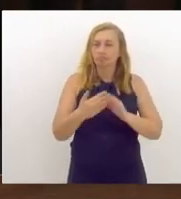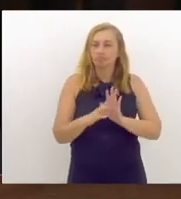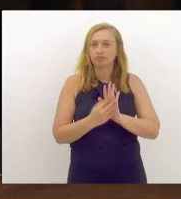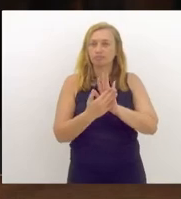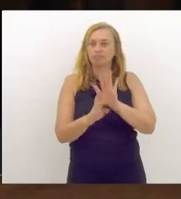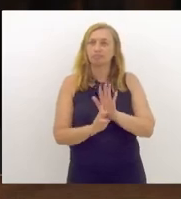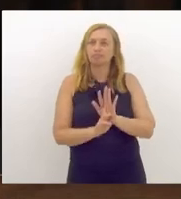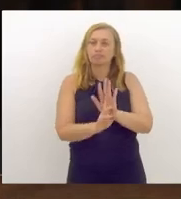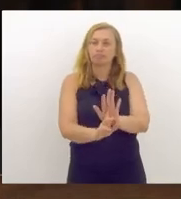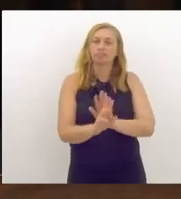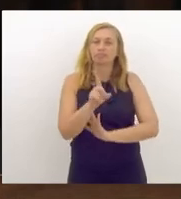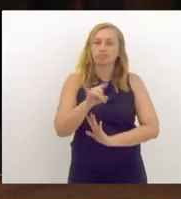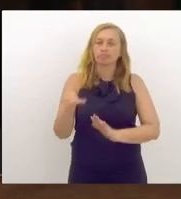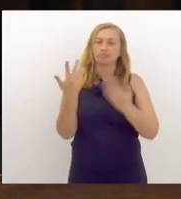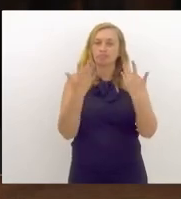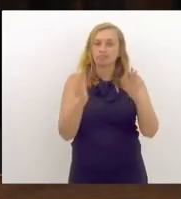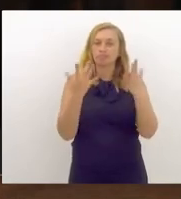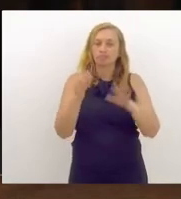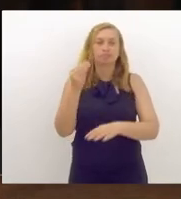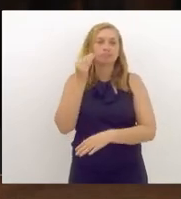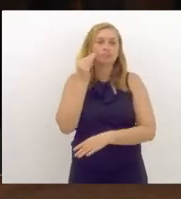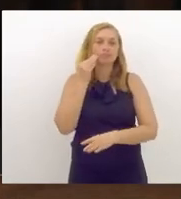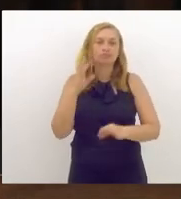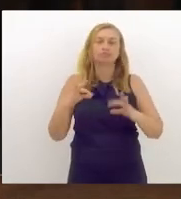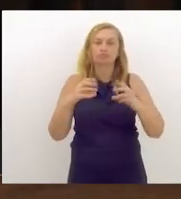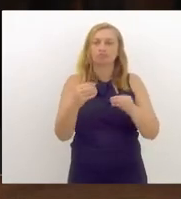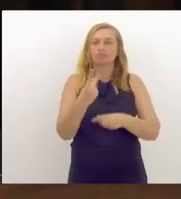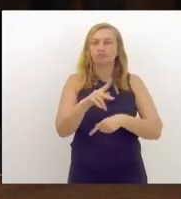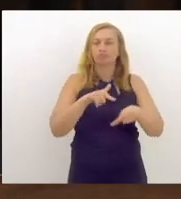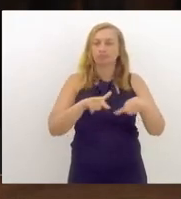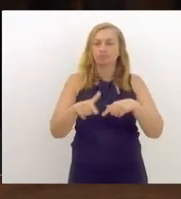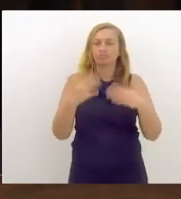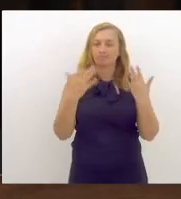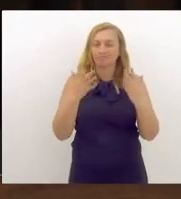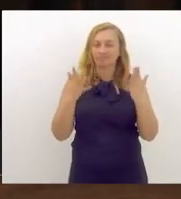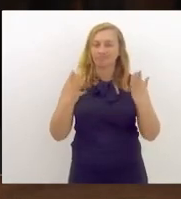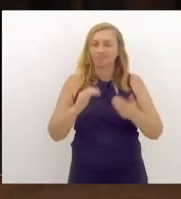nesse dia então parabéns Mônica por todo o seu trabalho aqui